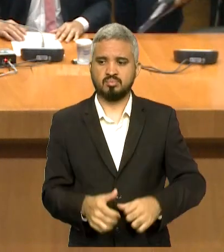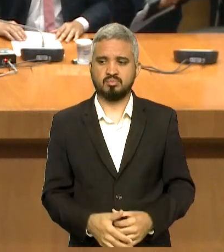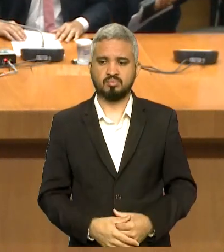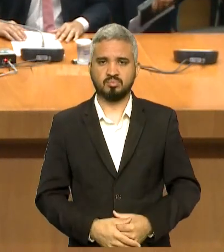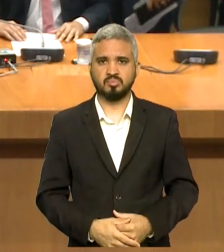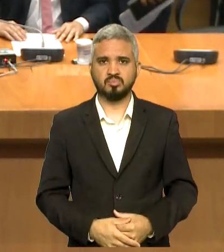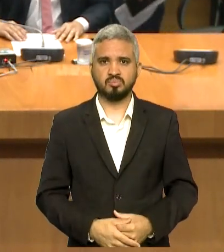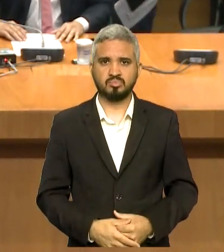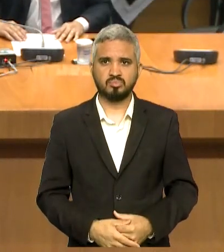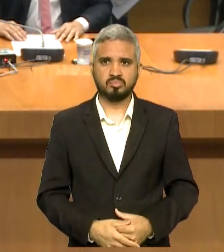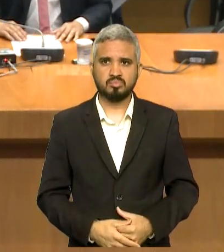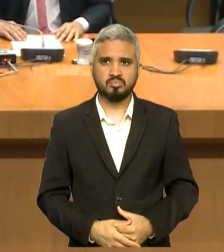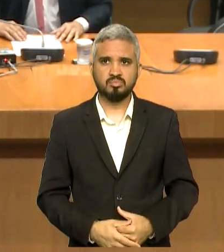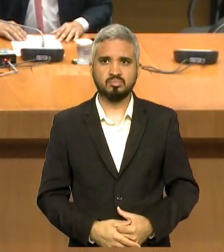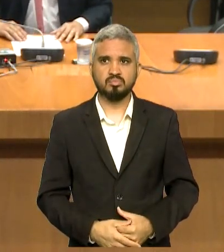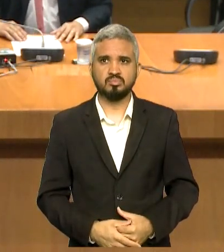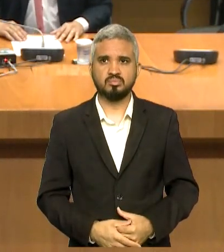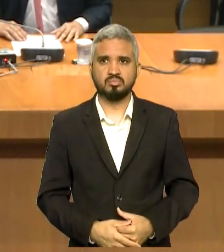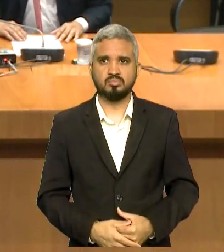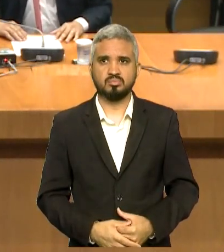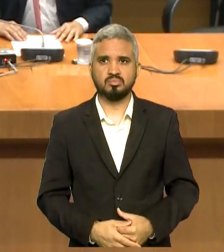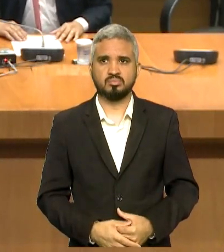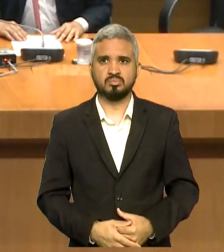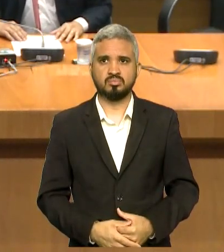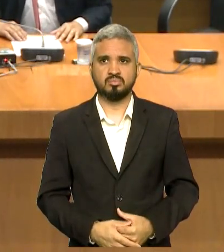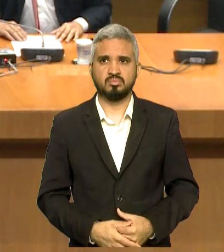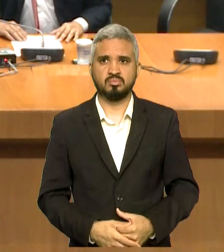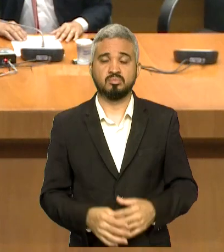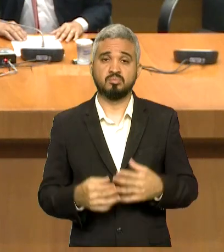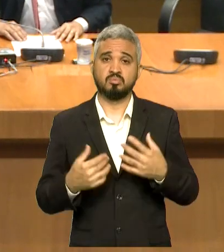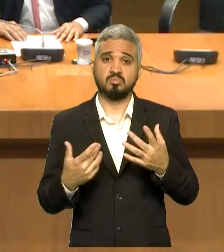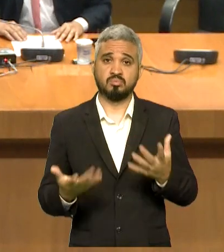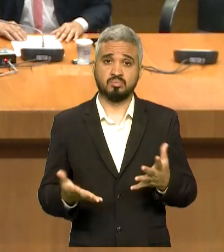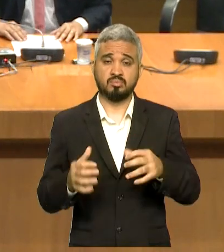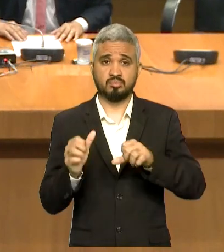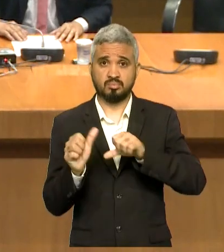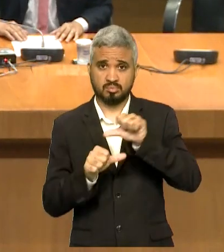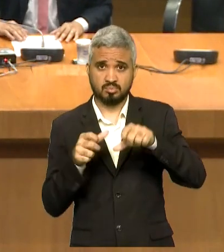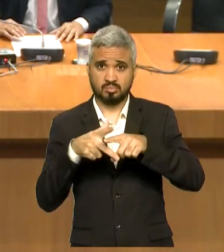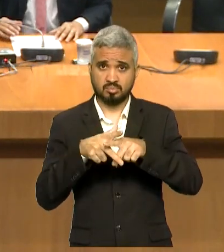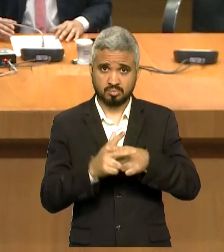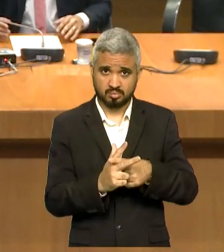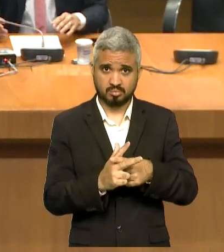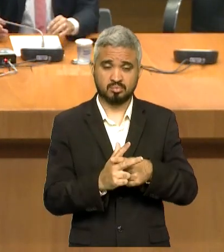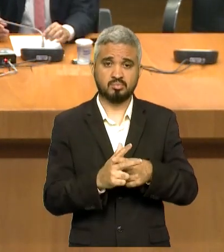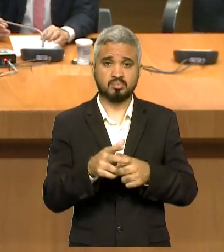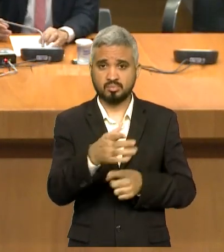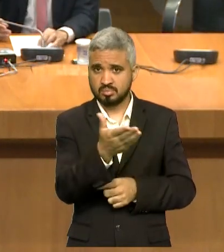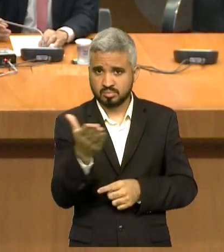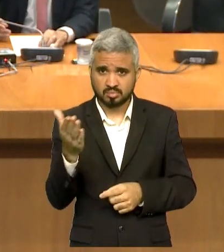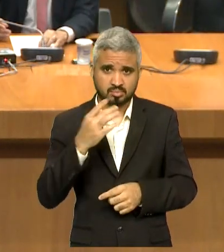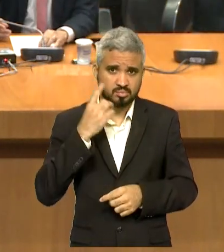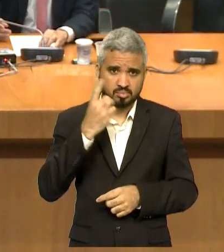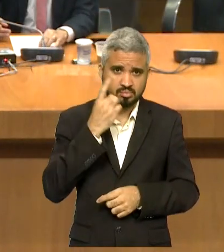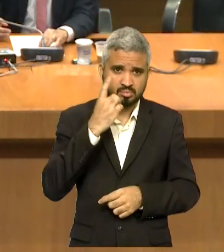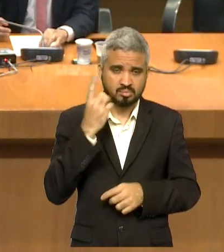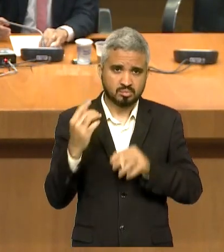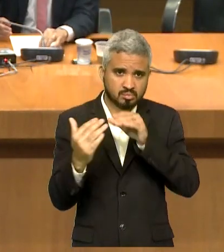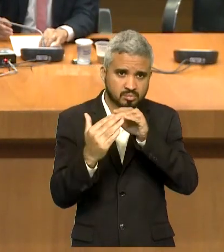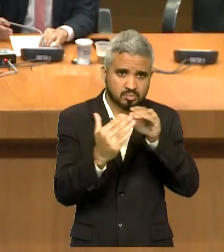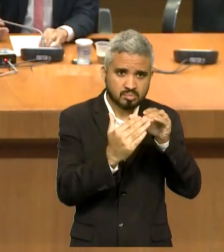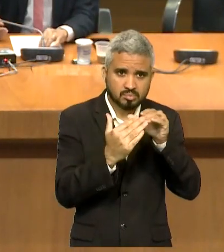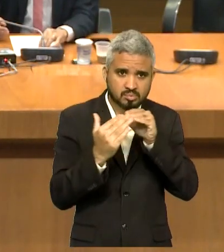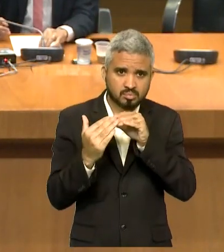ata. Com essas retificações, submeto ao plenário, não havendo nenhuma outra impugnação, a